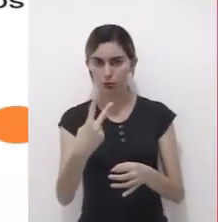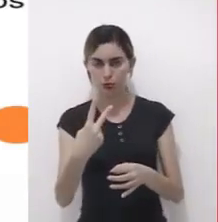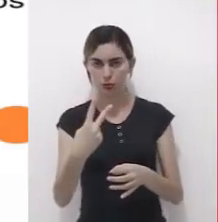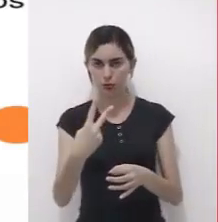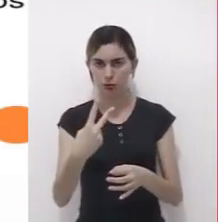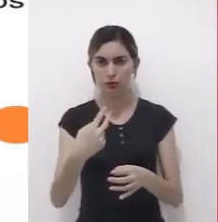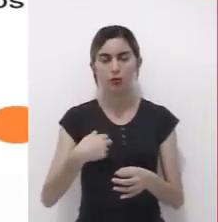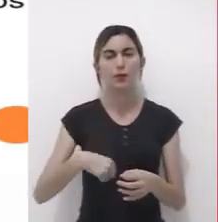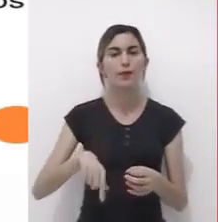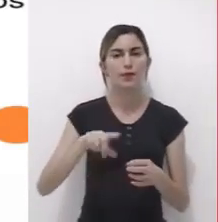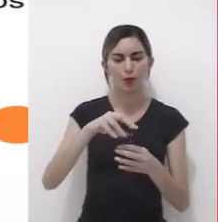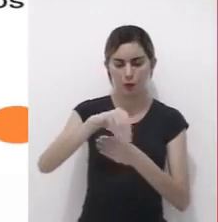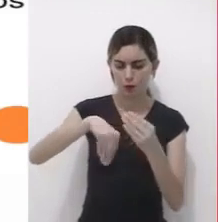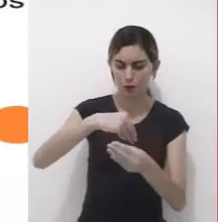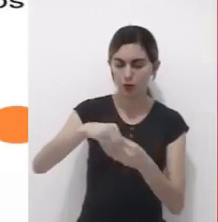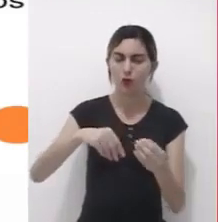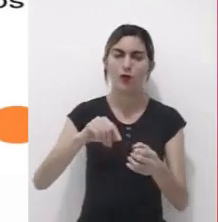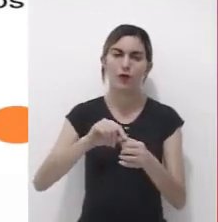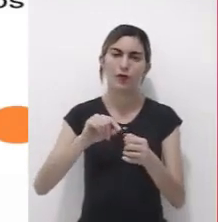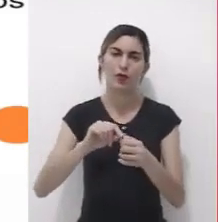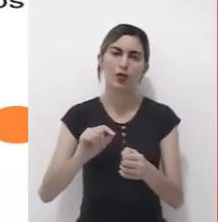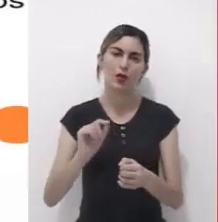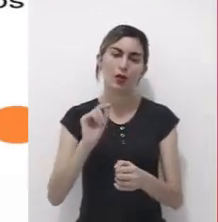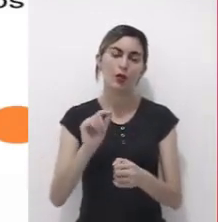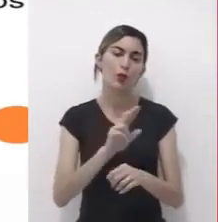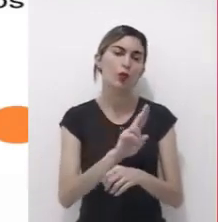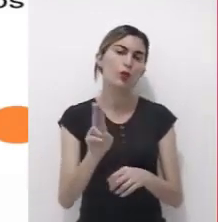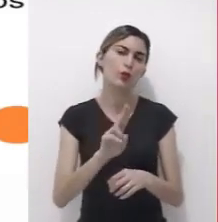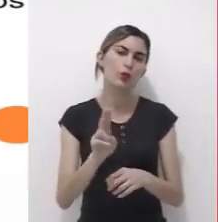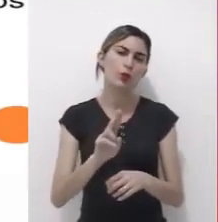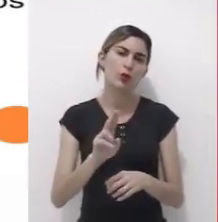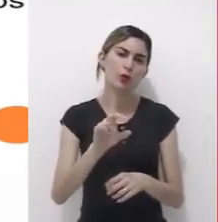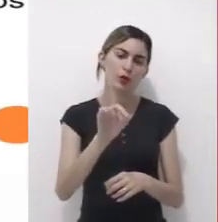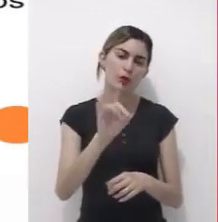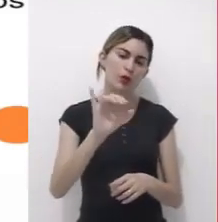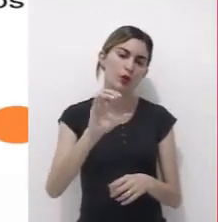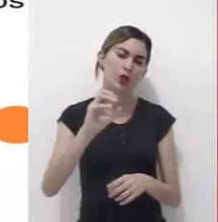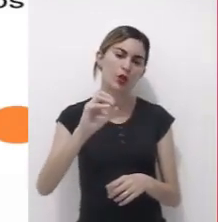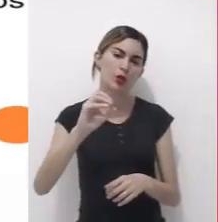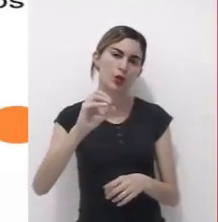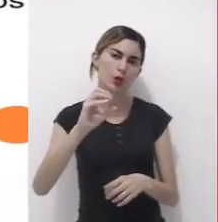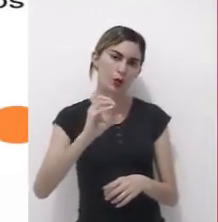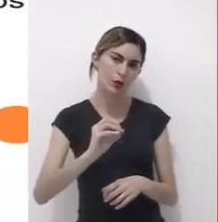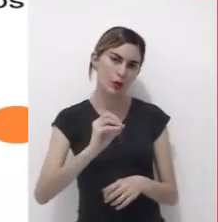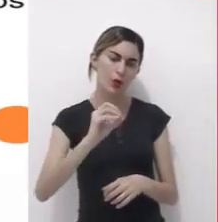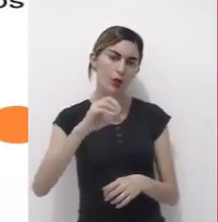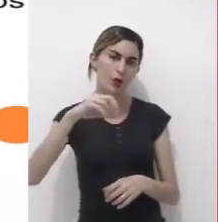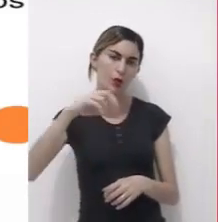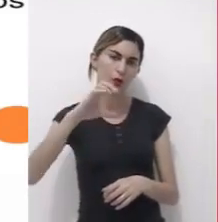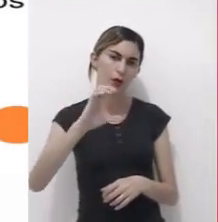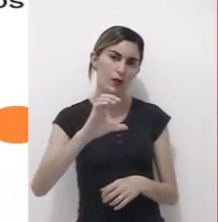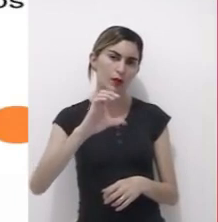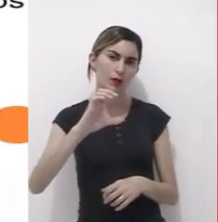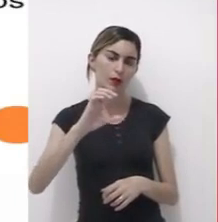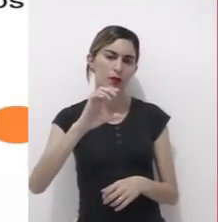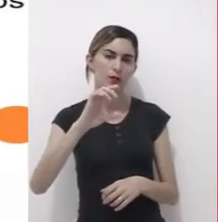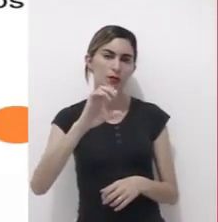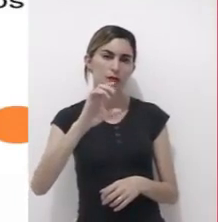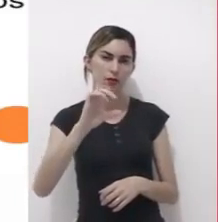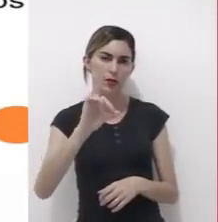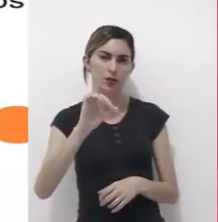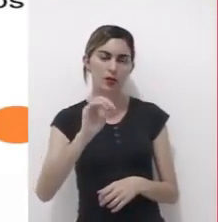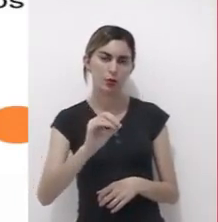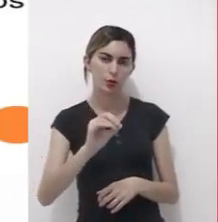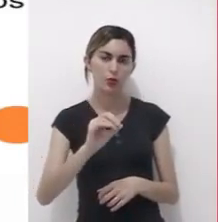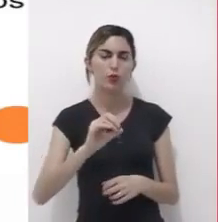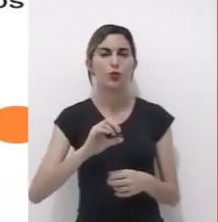né, formando, né, um produto que a gente chama de dióxido de carbono, que tem uma